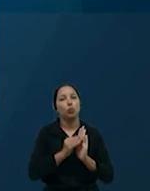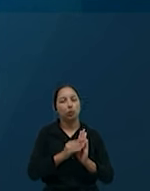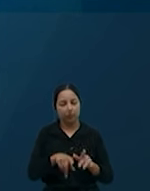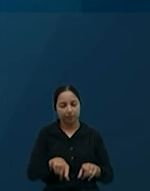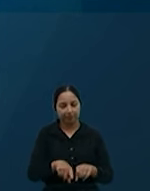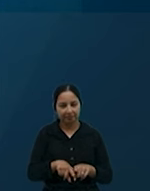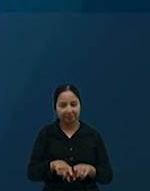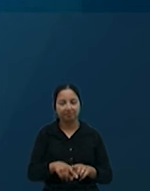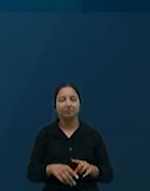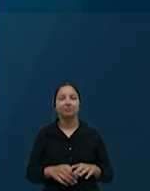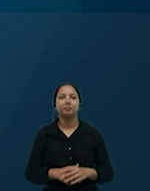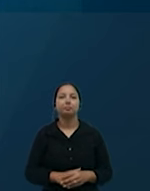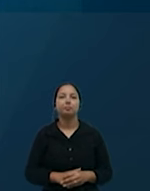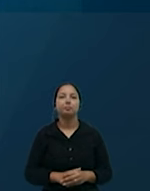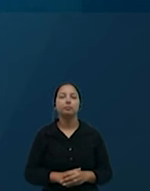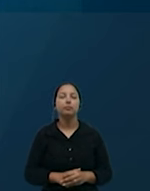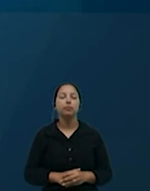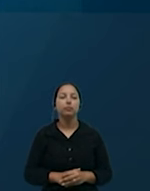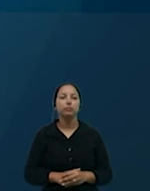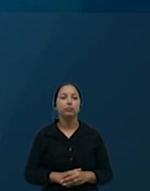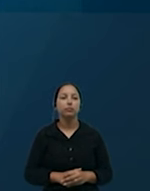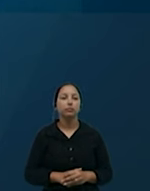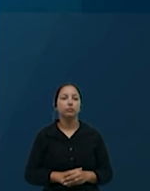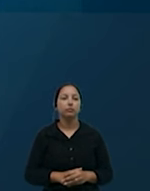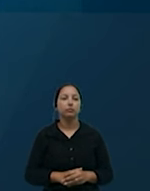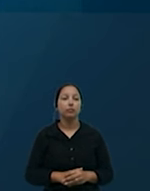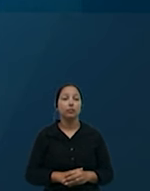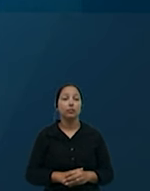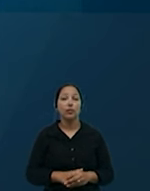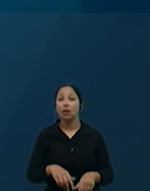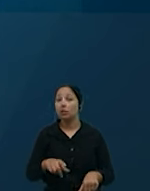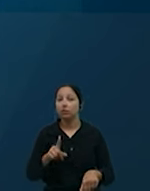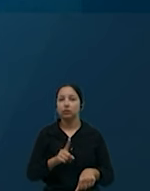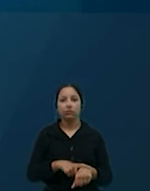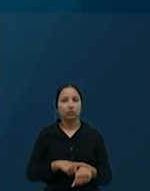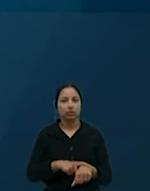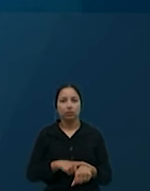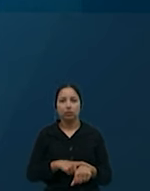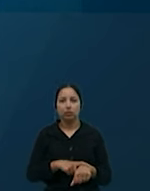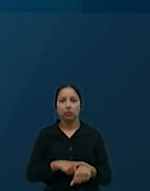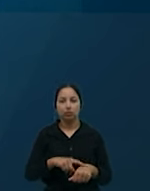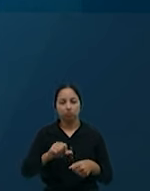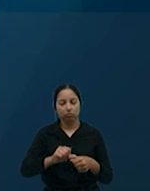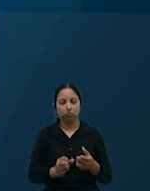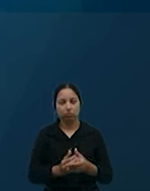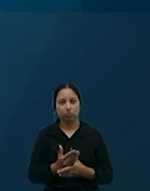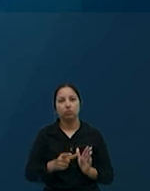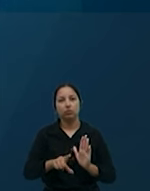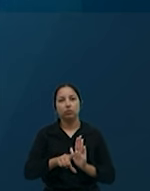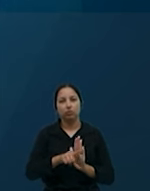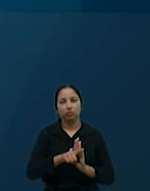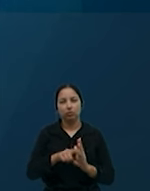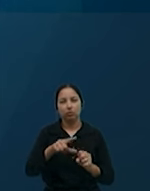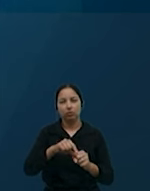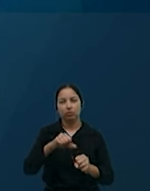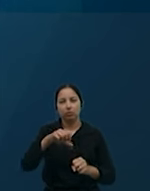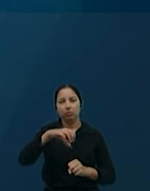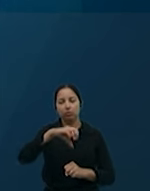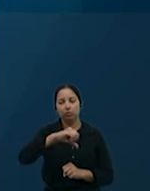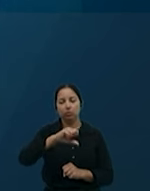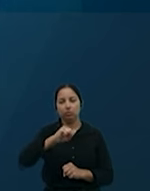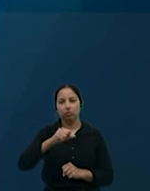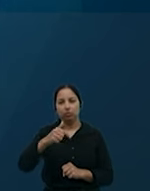no meu voto vista, que efetivamente, quando o legislador previu no artigo 987